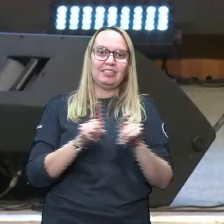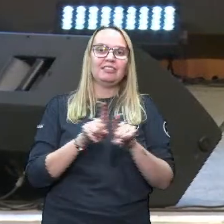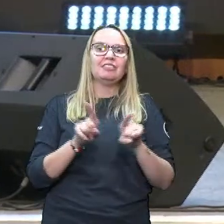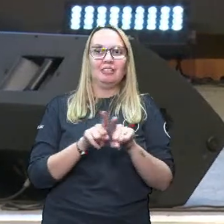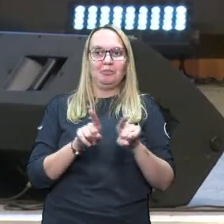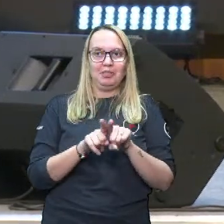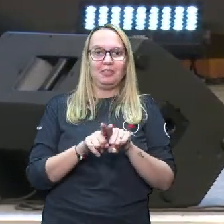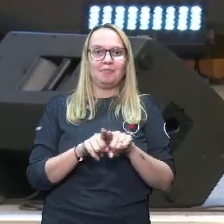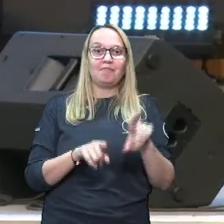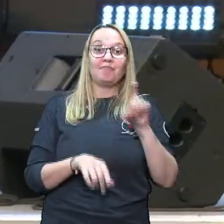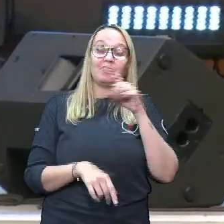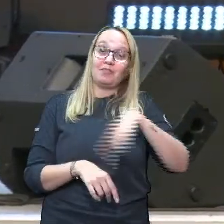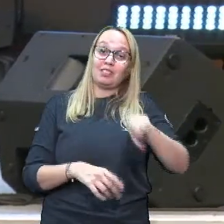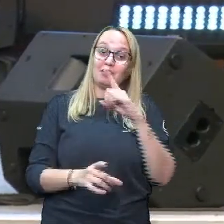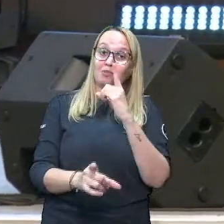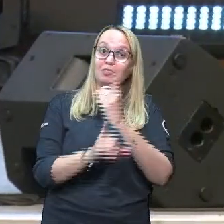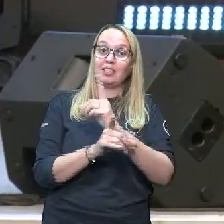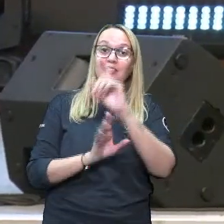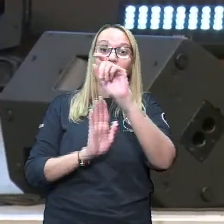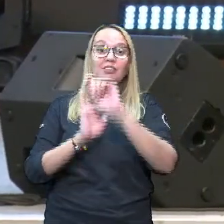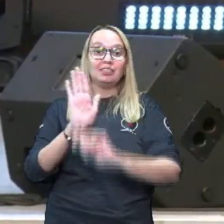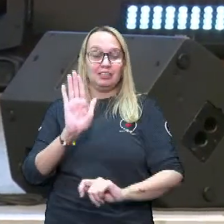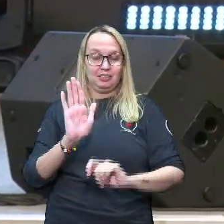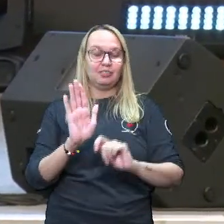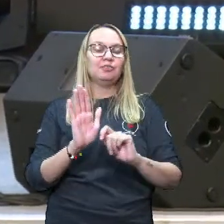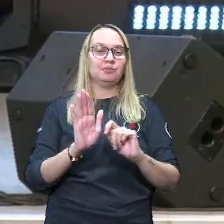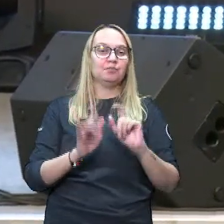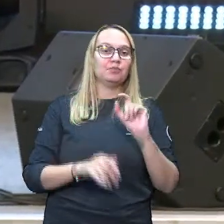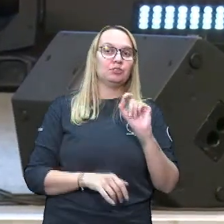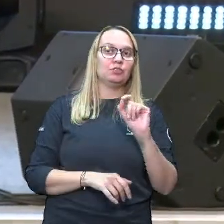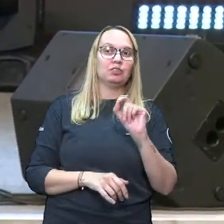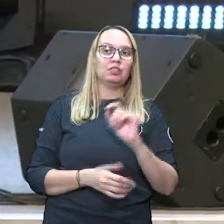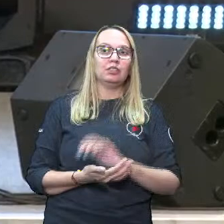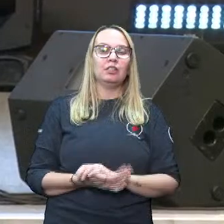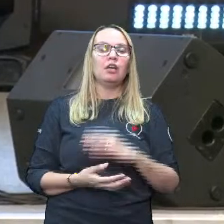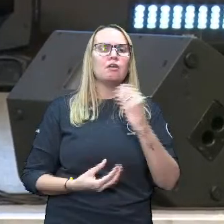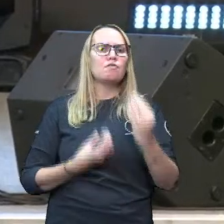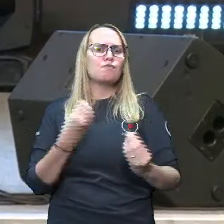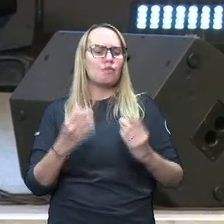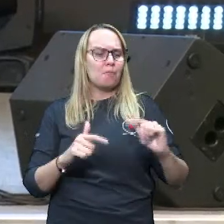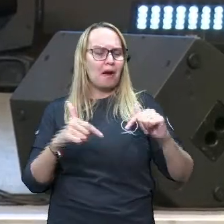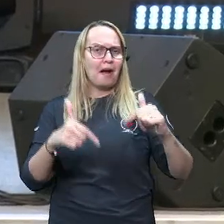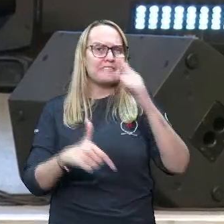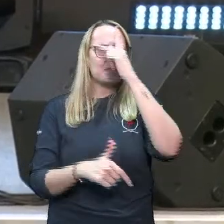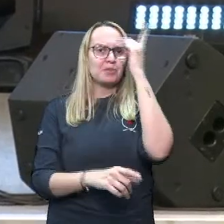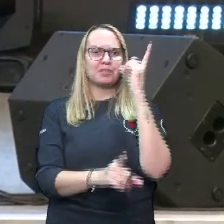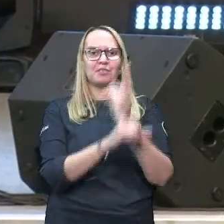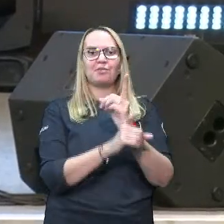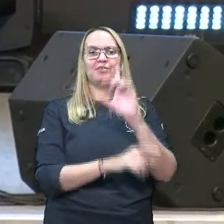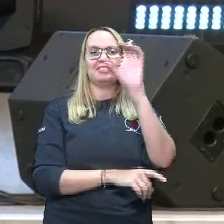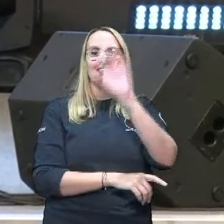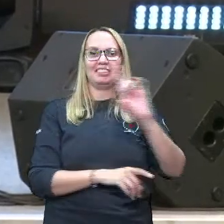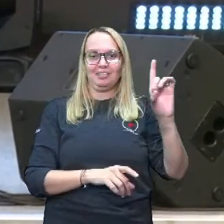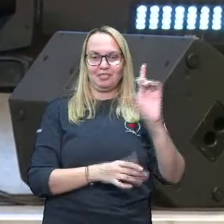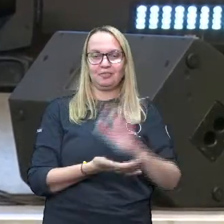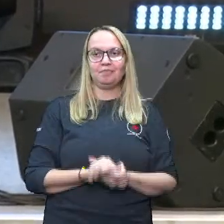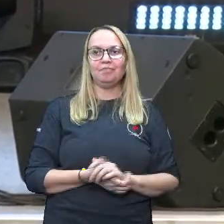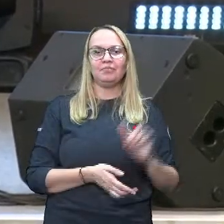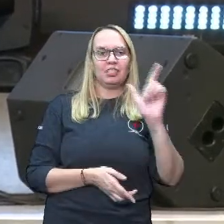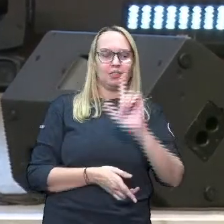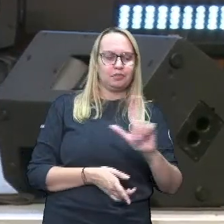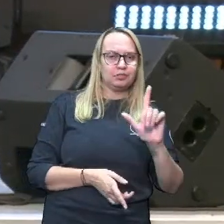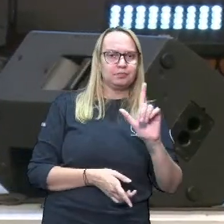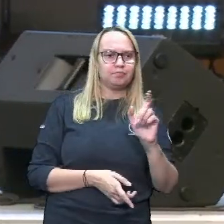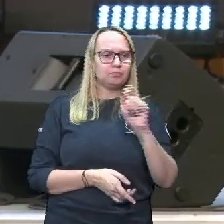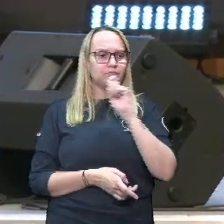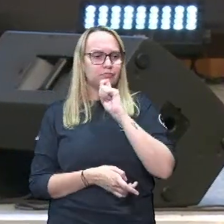Você vai descobrir nesse texto o efeito de uma pessoa que encontra com Deus. Porque veja qual é a lógica. Estou sem peixe,